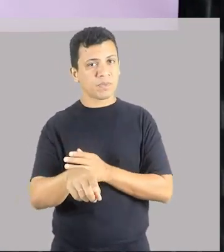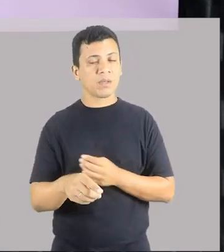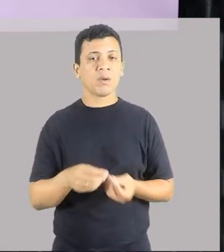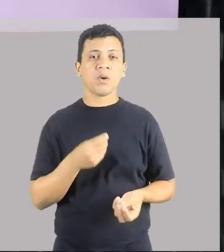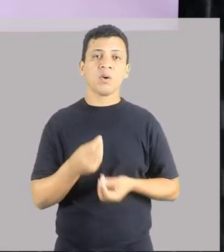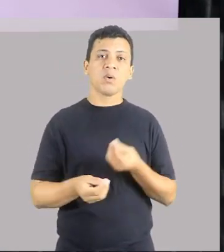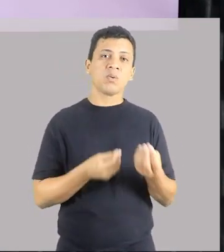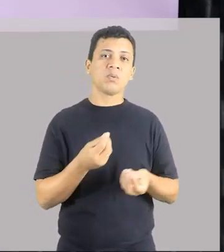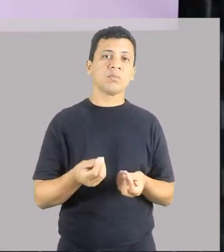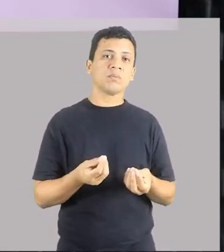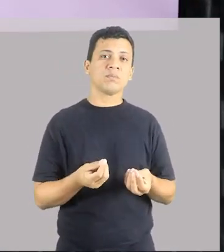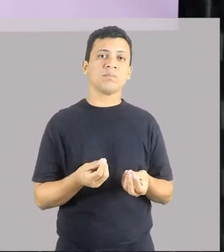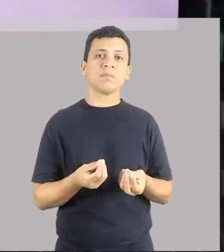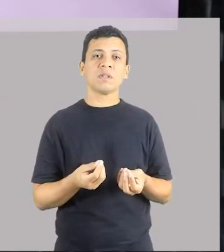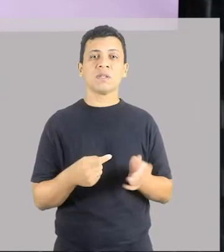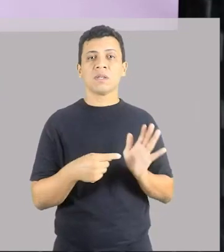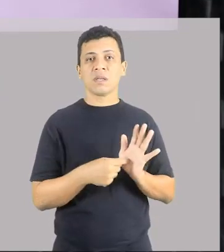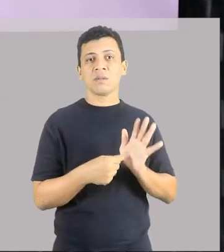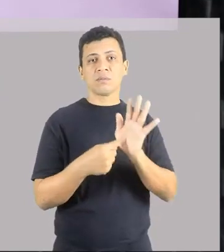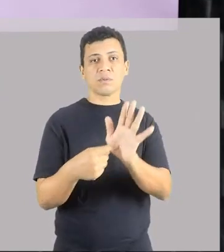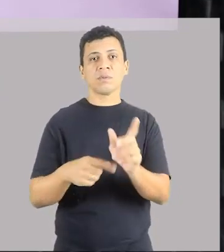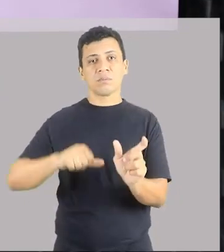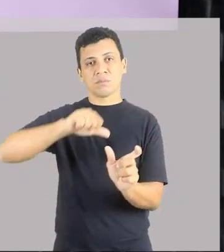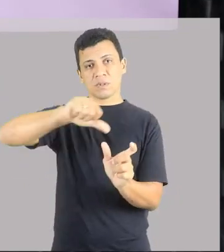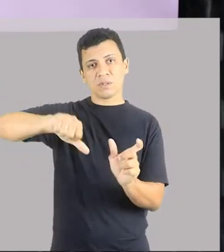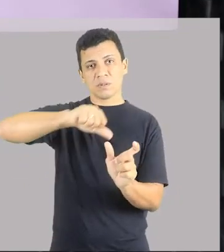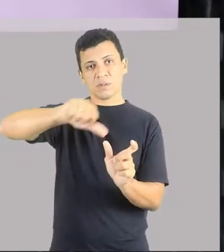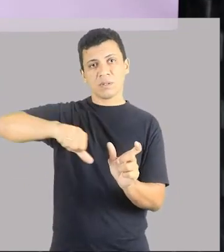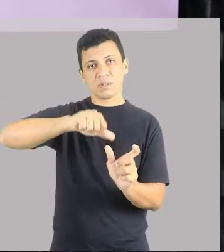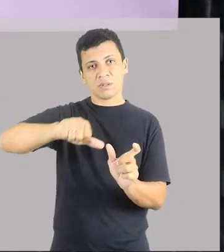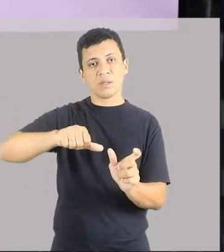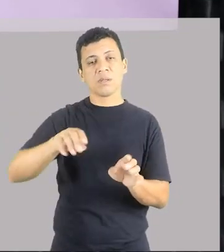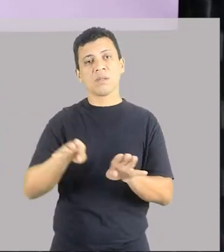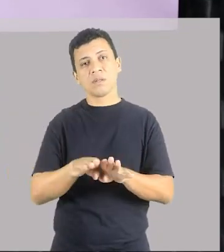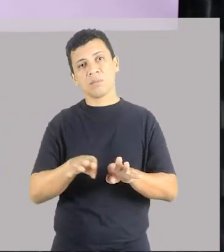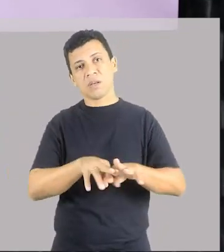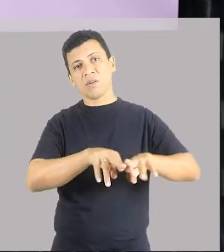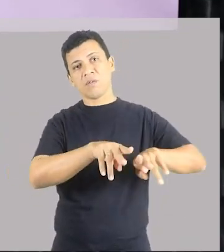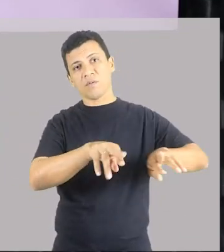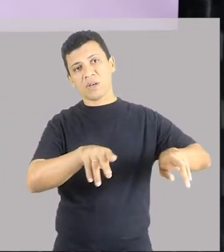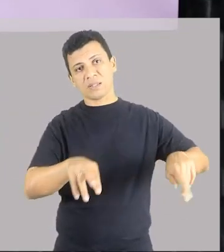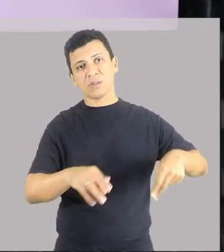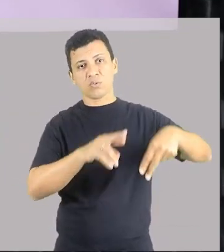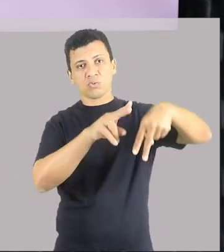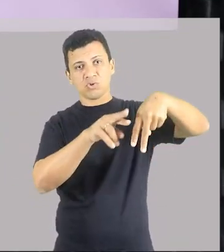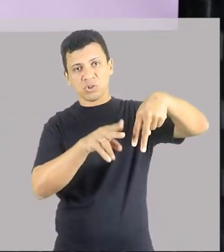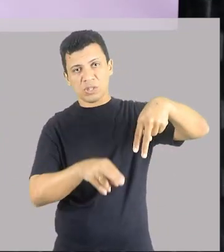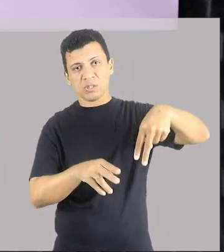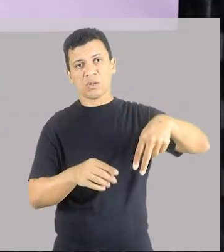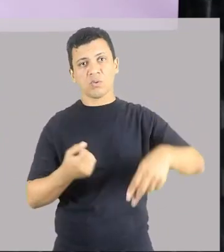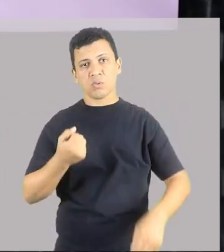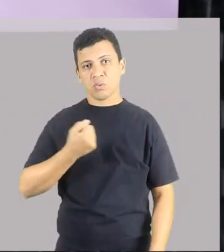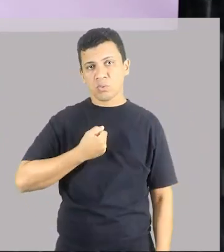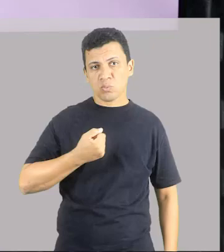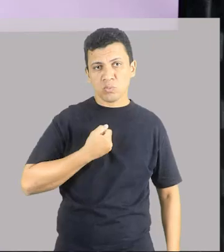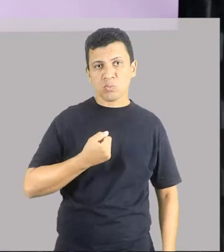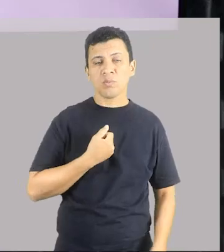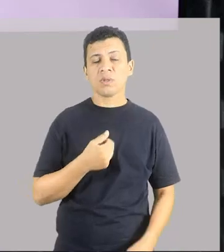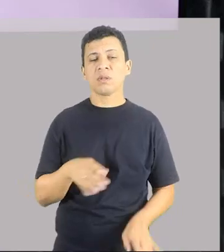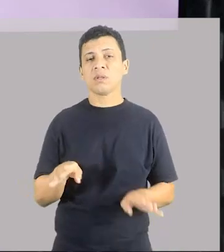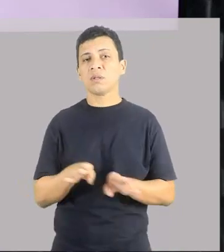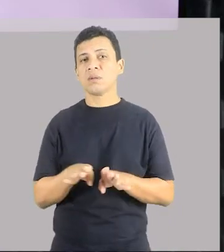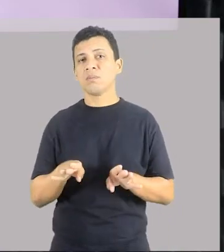indicação eh de desinências né a variação de gênero a variação de número as desinências